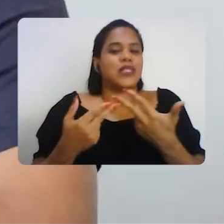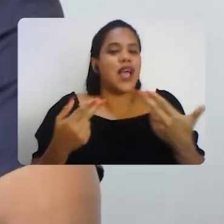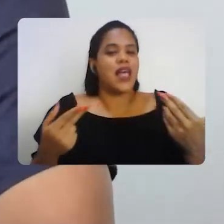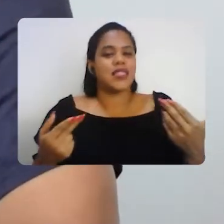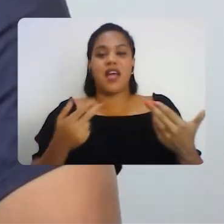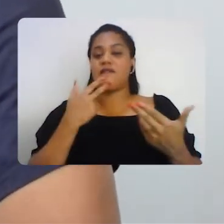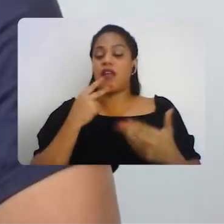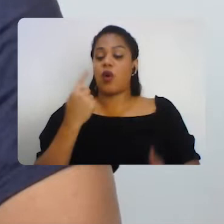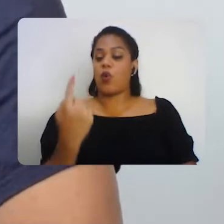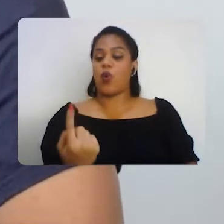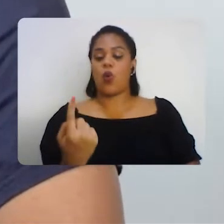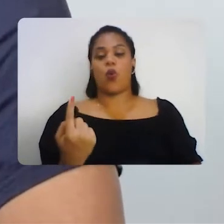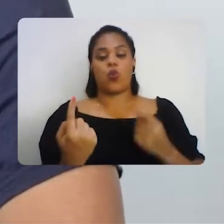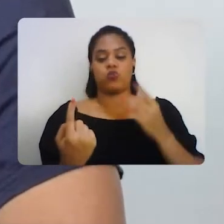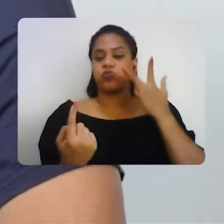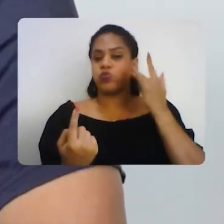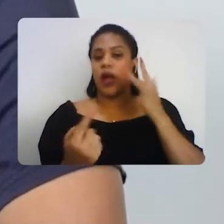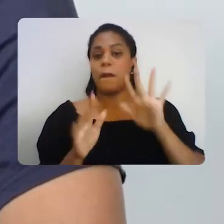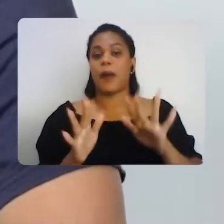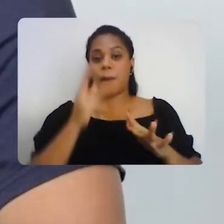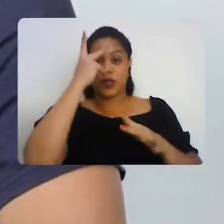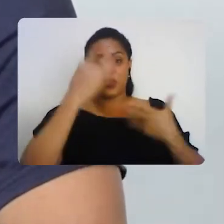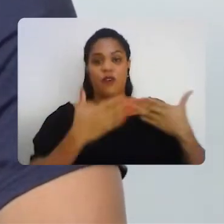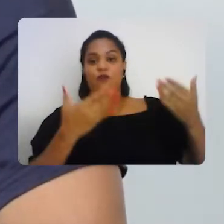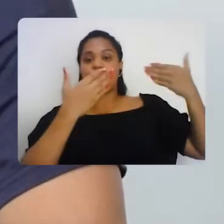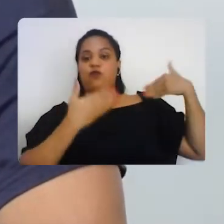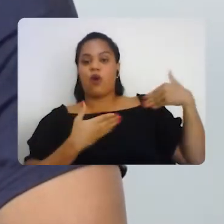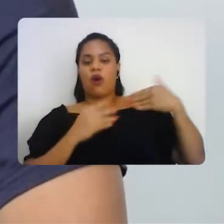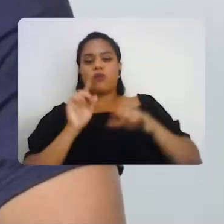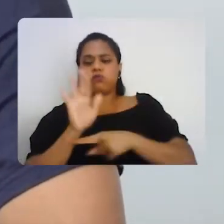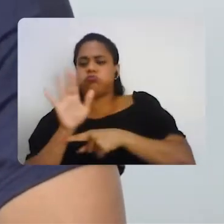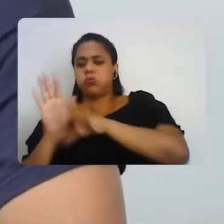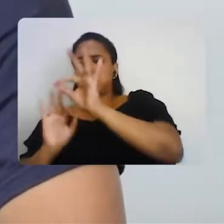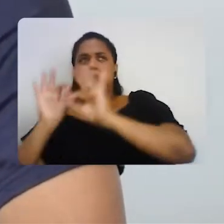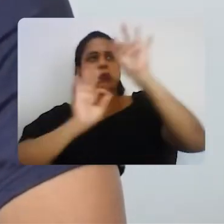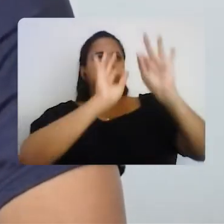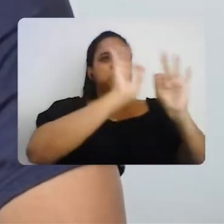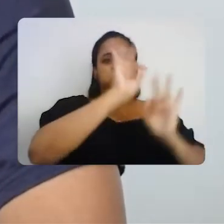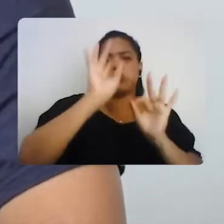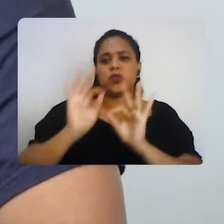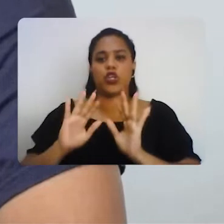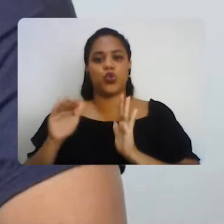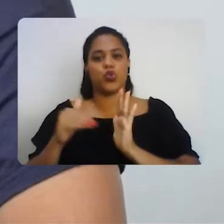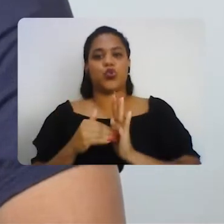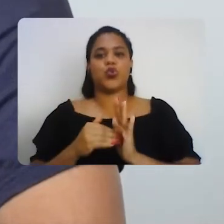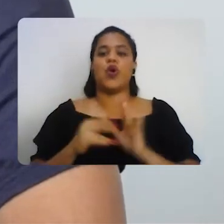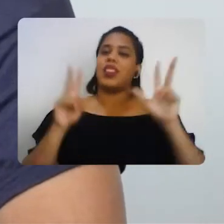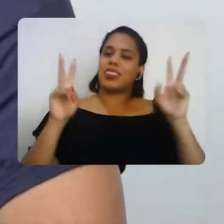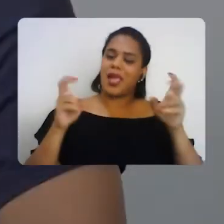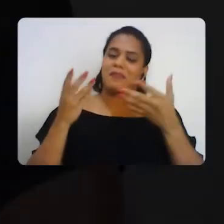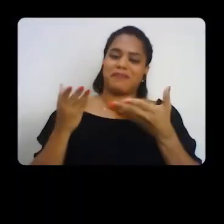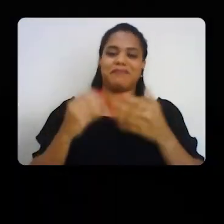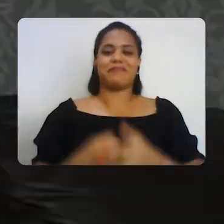cuidado. Então é um ator em cena, mas uma equipe imensa por trás dessa produção da Travessia do